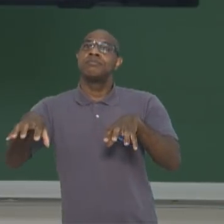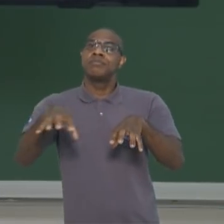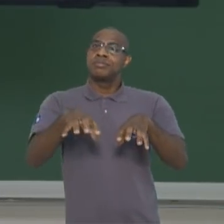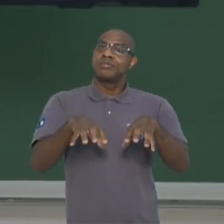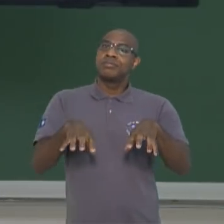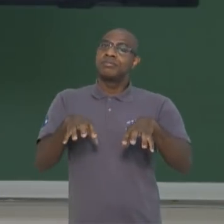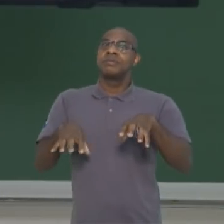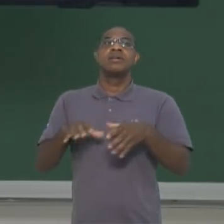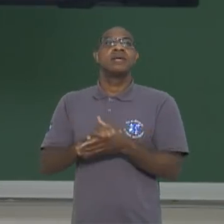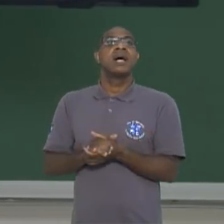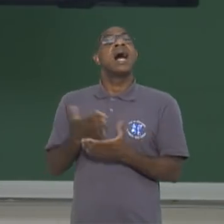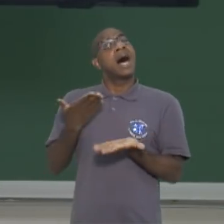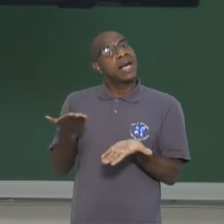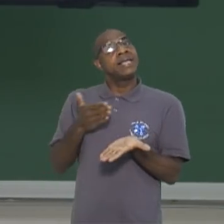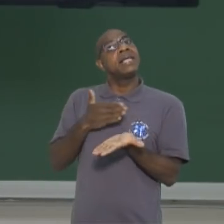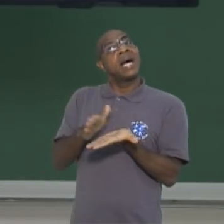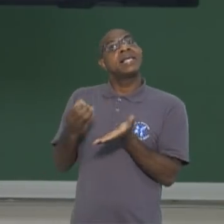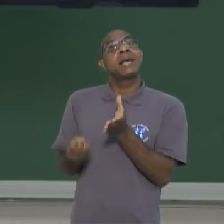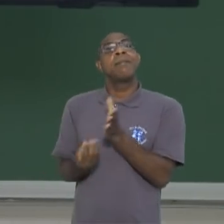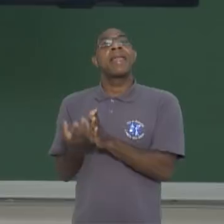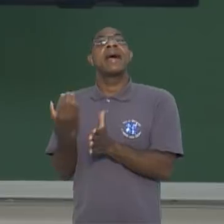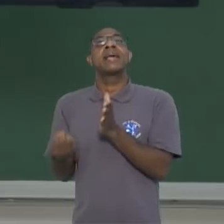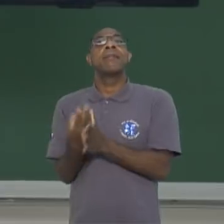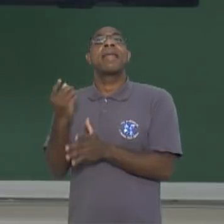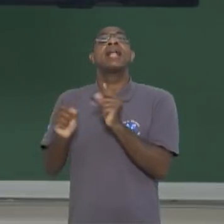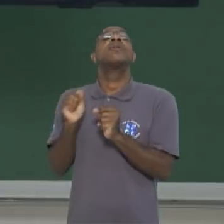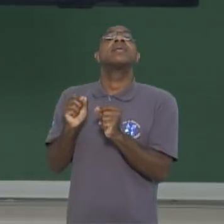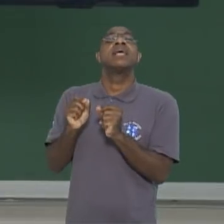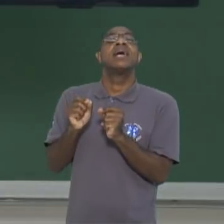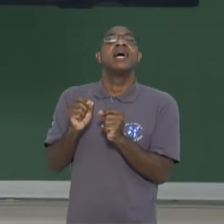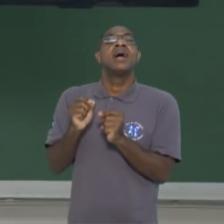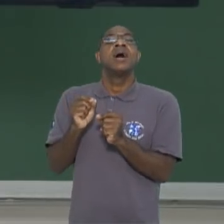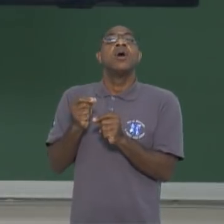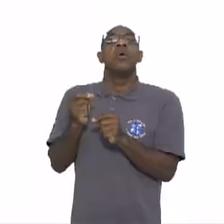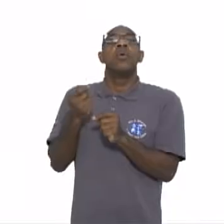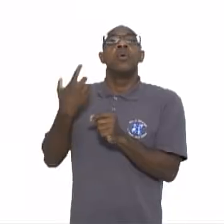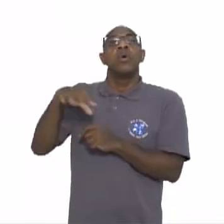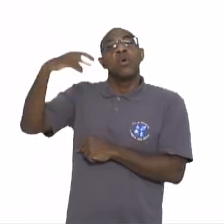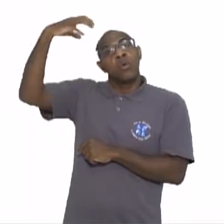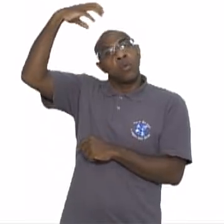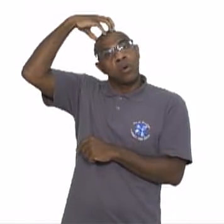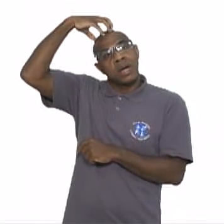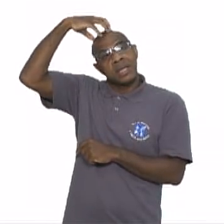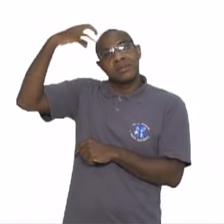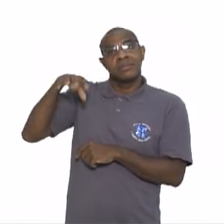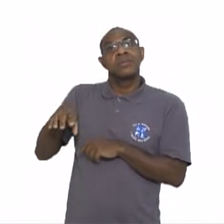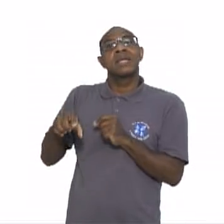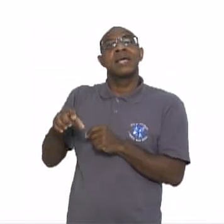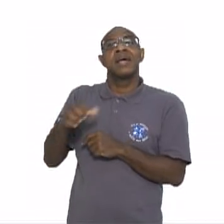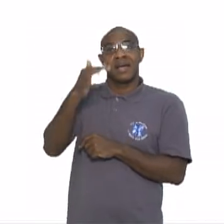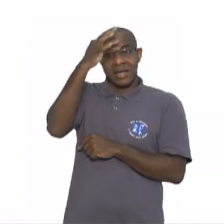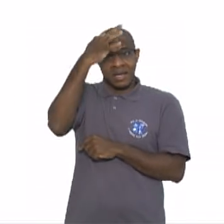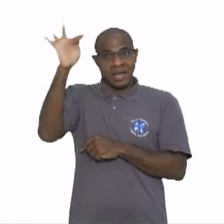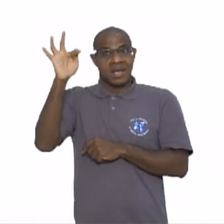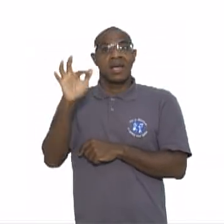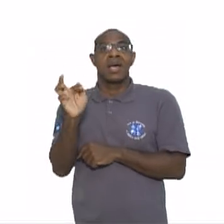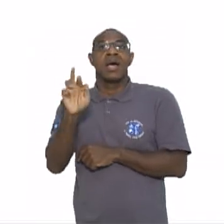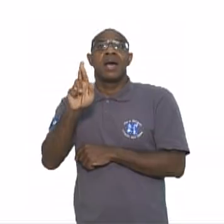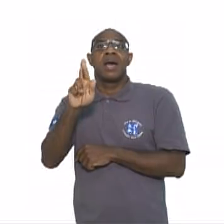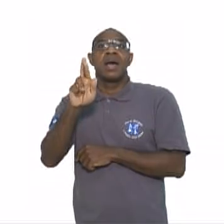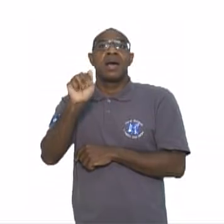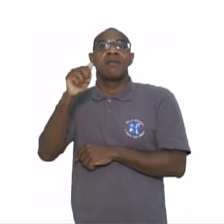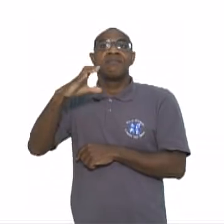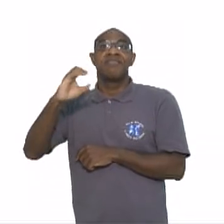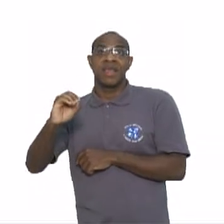aparece, né, o Reino Franco, que a gente vai estudar na aula de hoje. Aqui a gente tem uma imagem de uma reconstituição de um